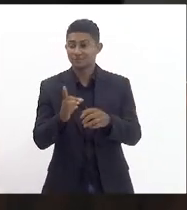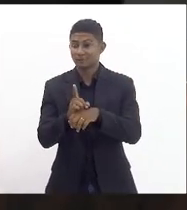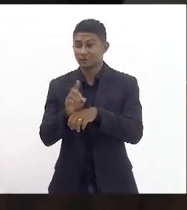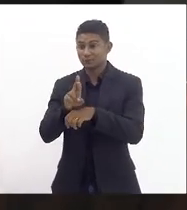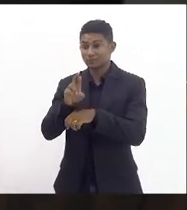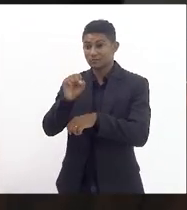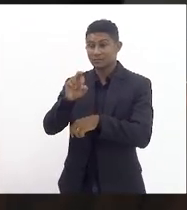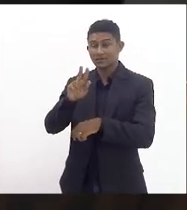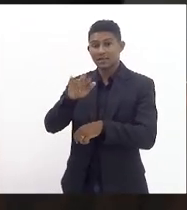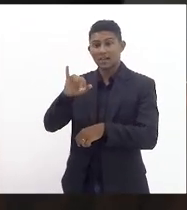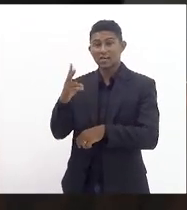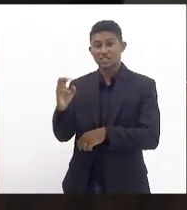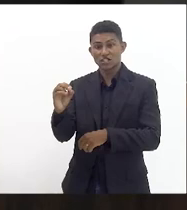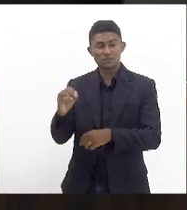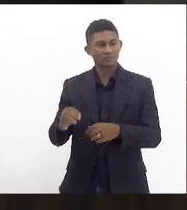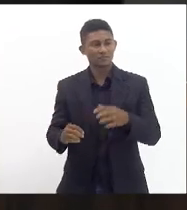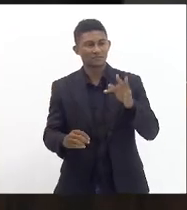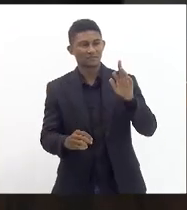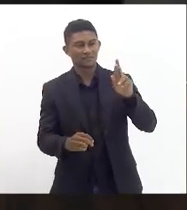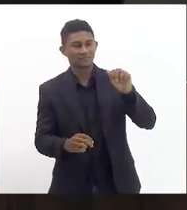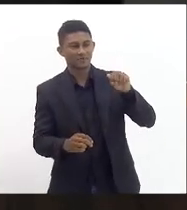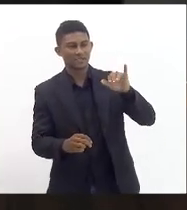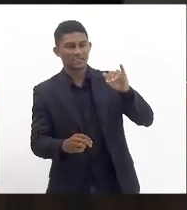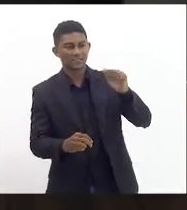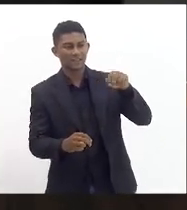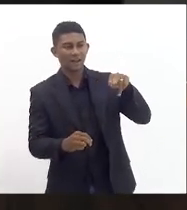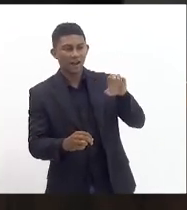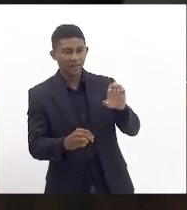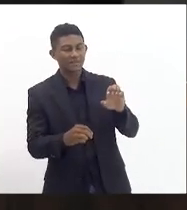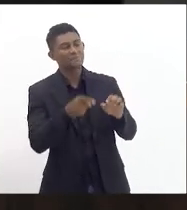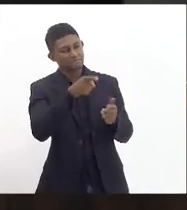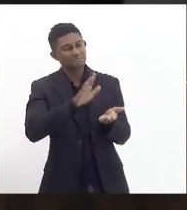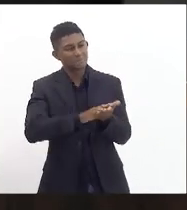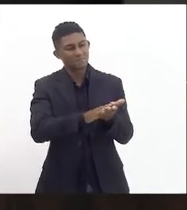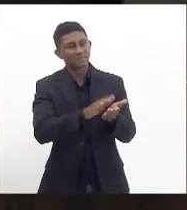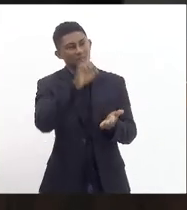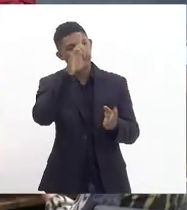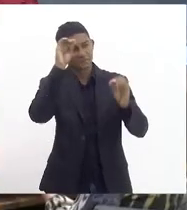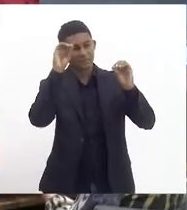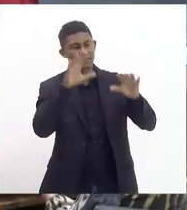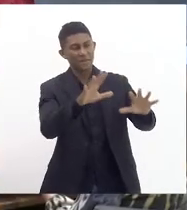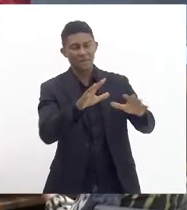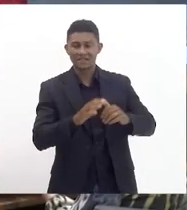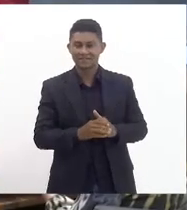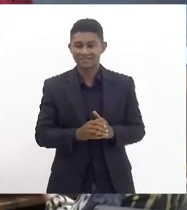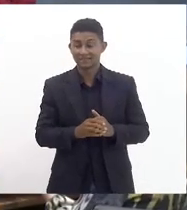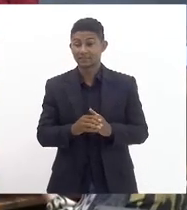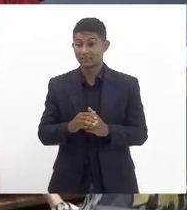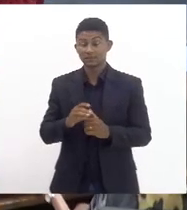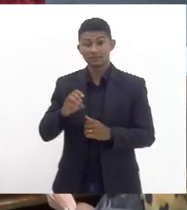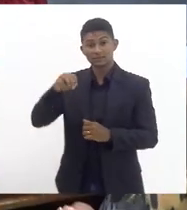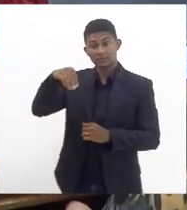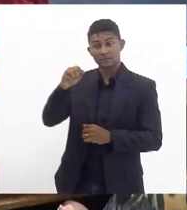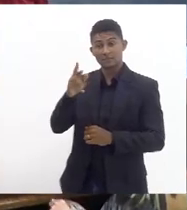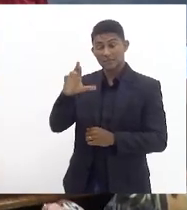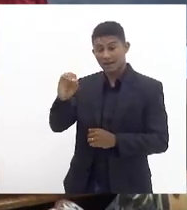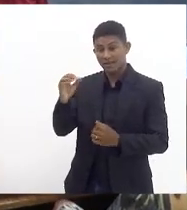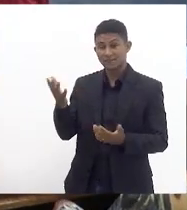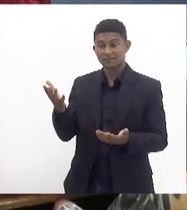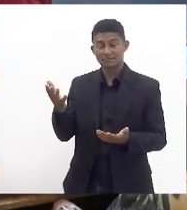Franciane. Parabéns, Franciane. Deus abençoe. Deputado Márcio Pacheco e deputado Coronel